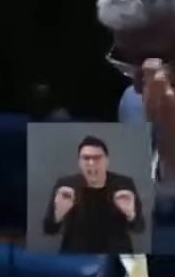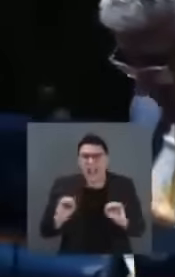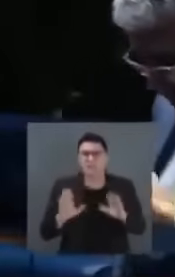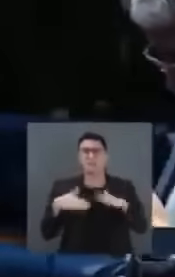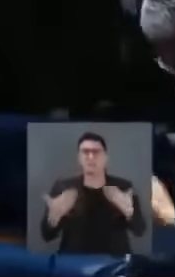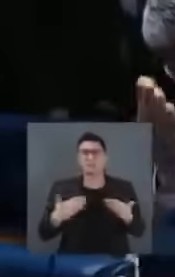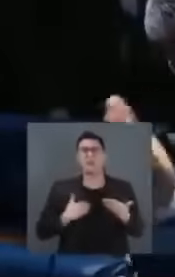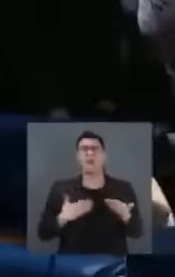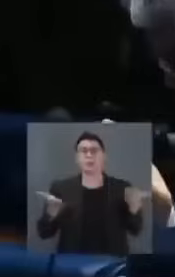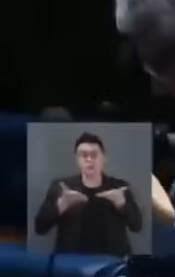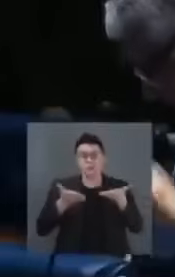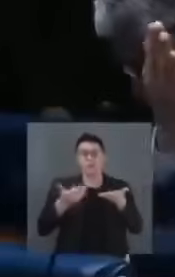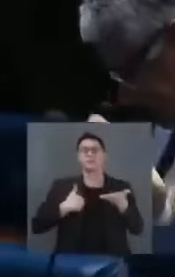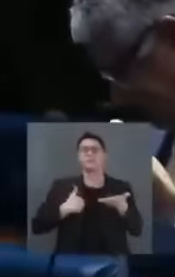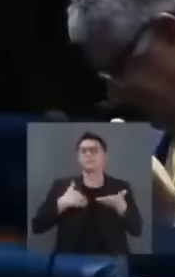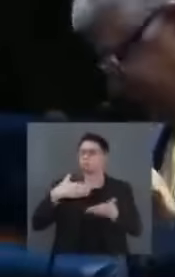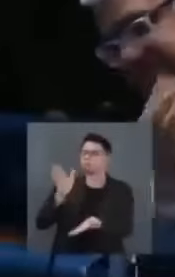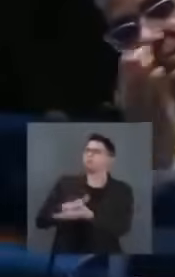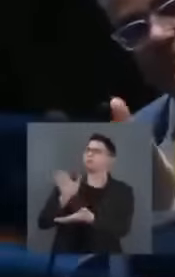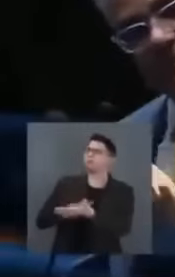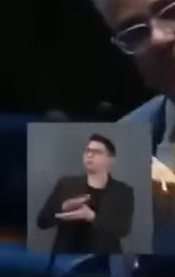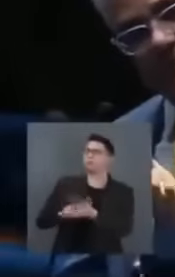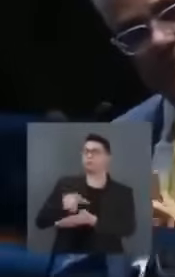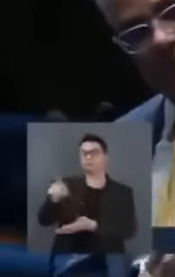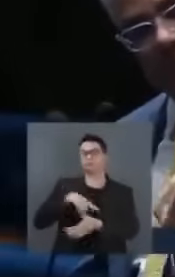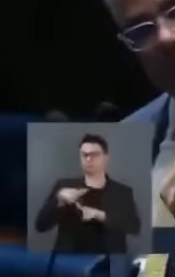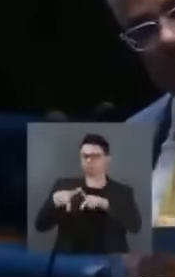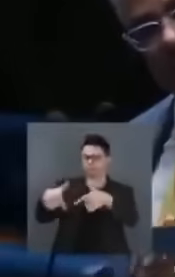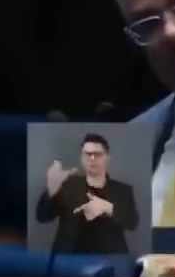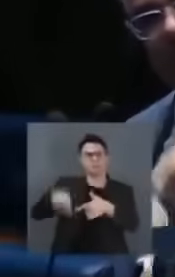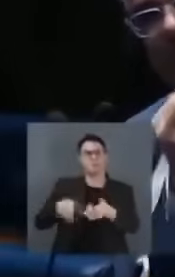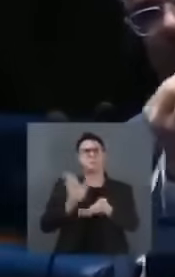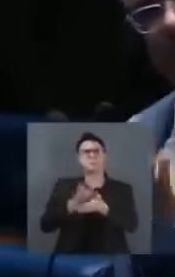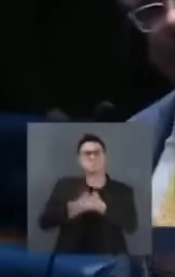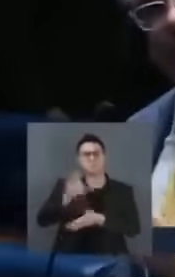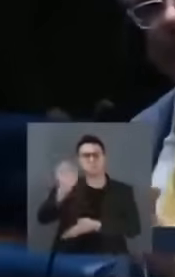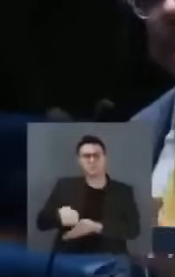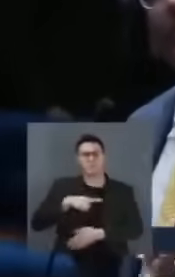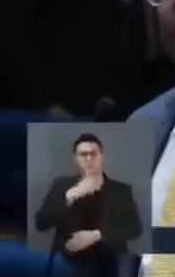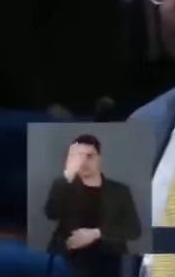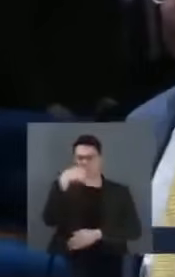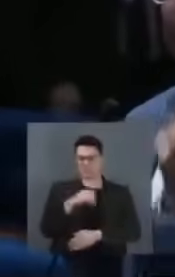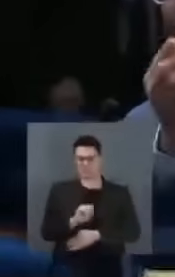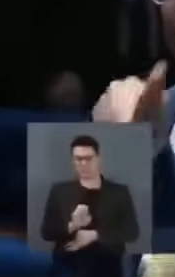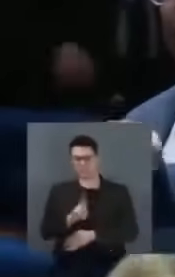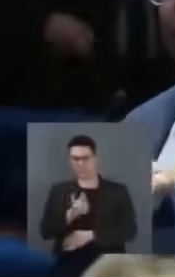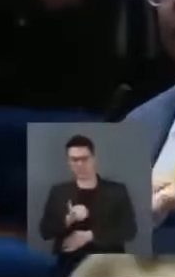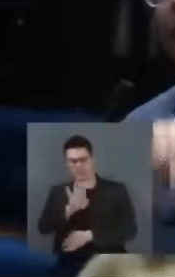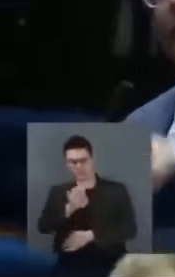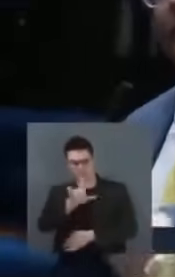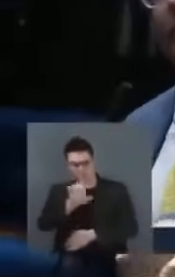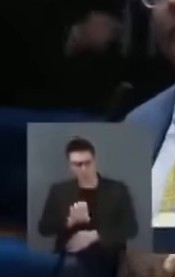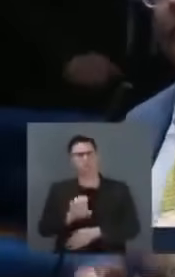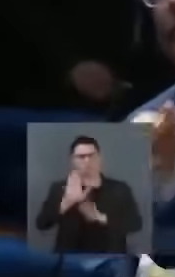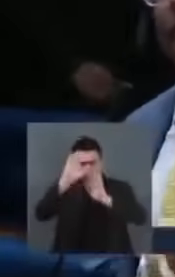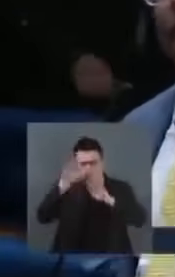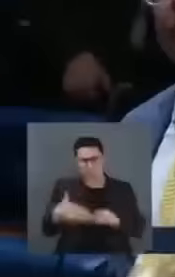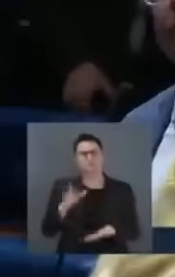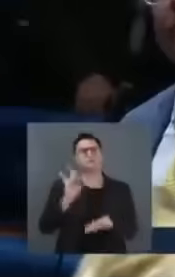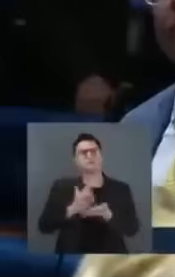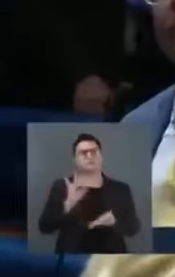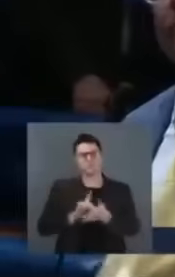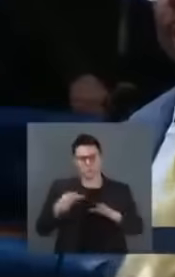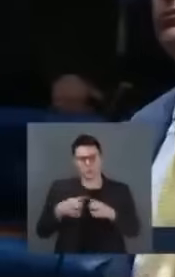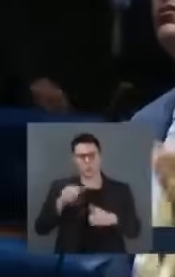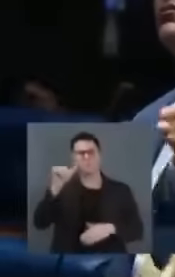Então, eu faço aqui, senadora Soraya, parabéns pela altivez, parabéns pela seriedade, parabéns por estar dignificando e muito a honrada